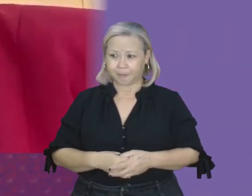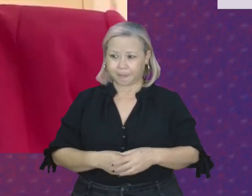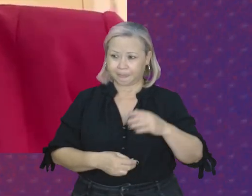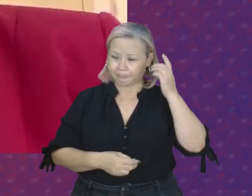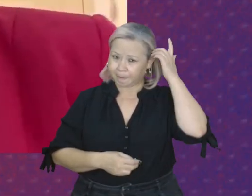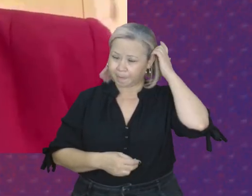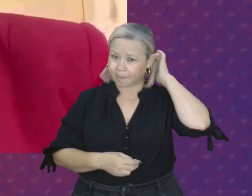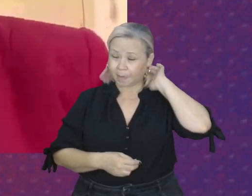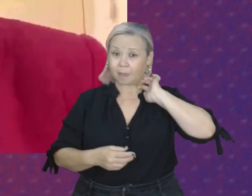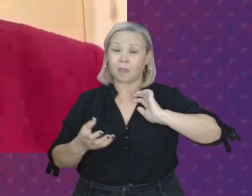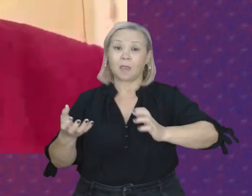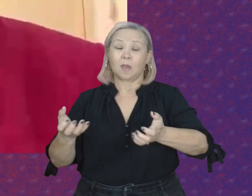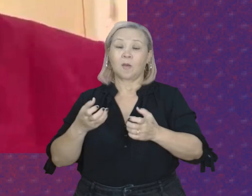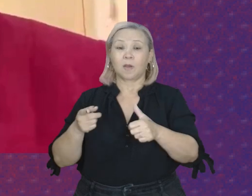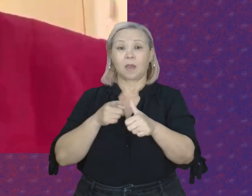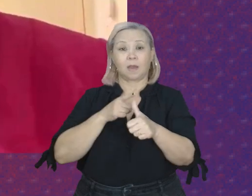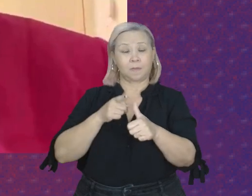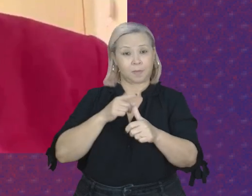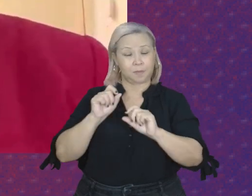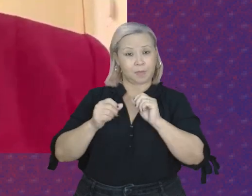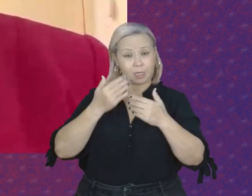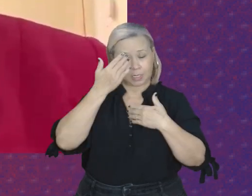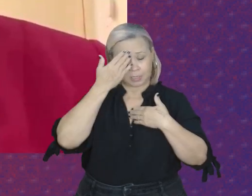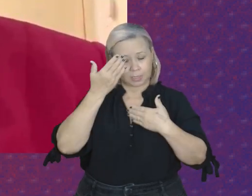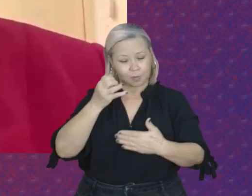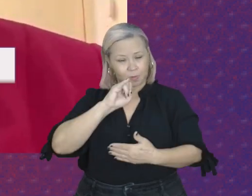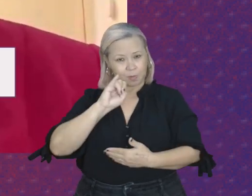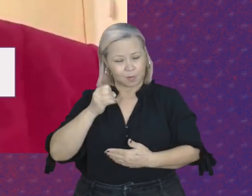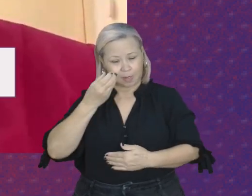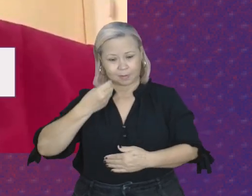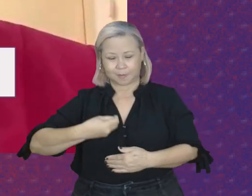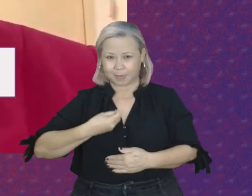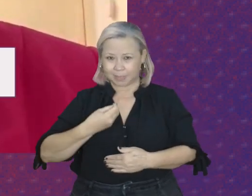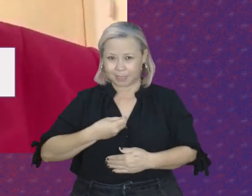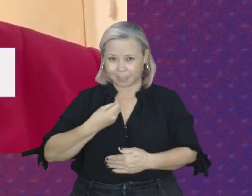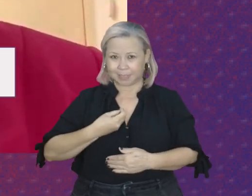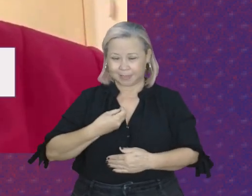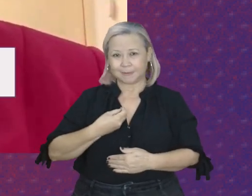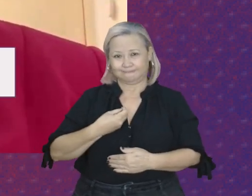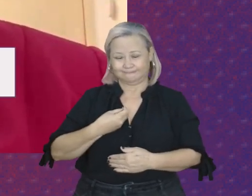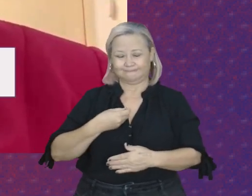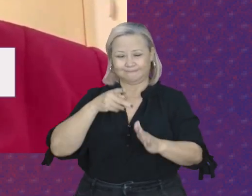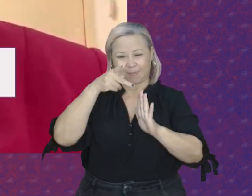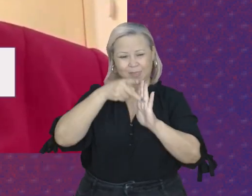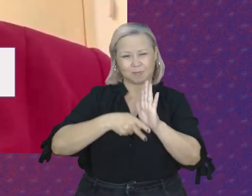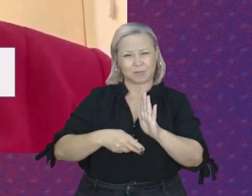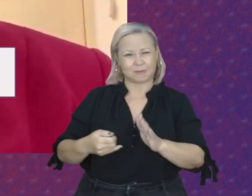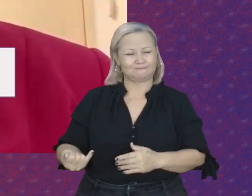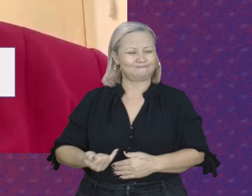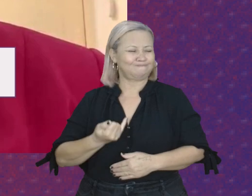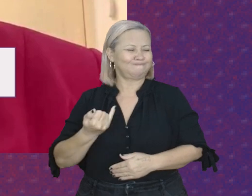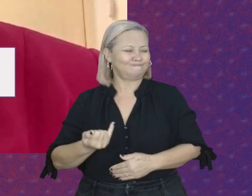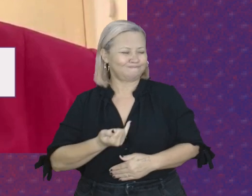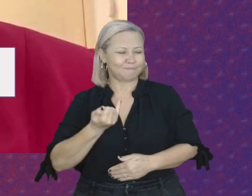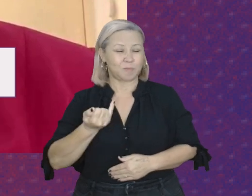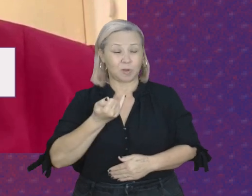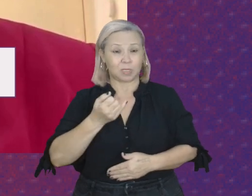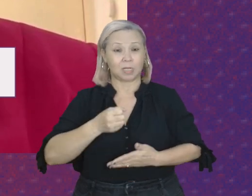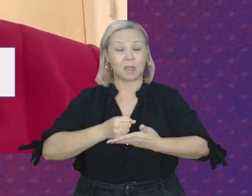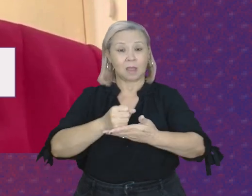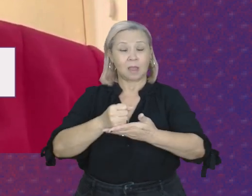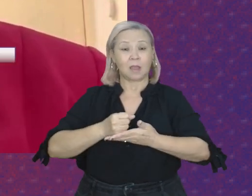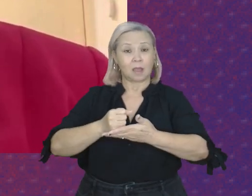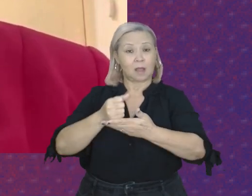Eu quero, em primeiro lugar, agradecer a oportunidade de estar aqui no projeto, no importantíssimo projeto Elas por